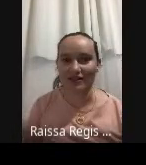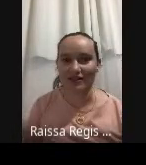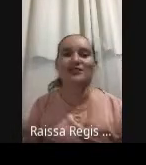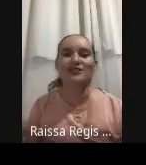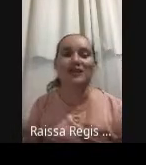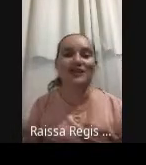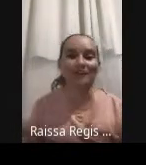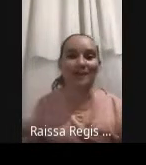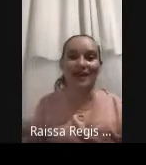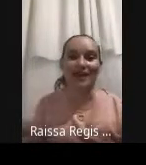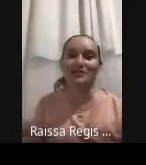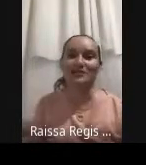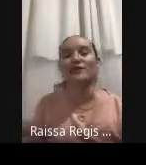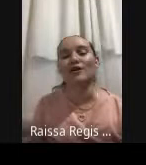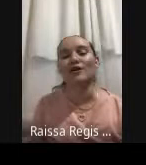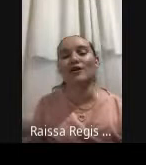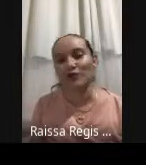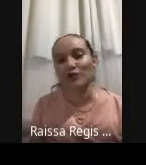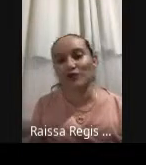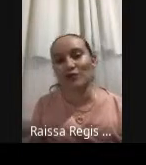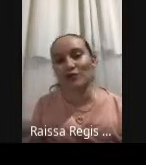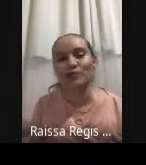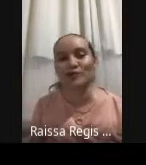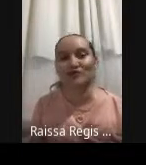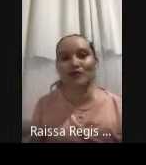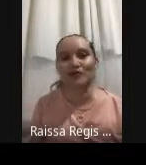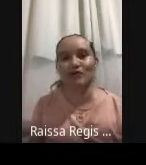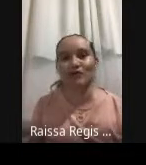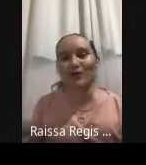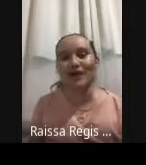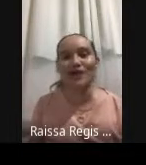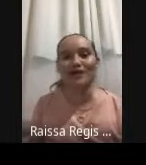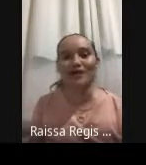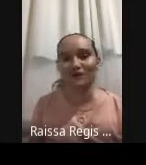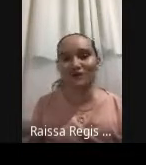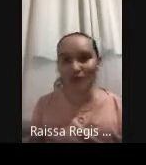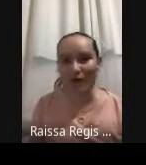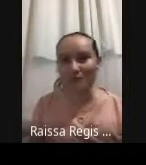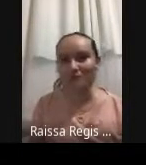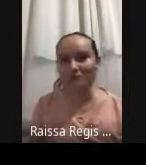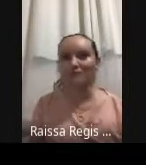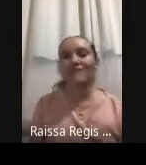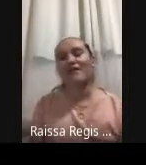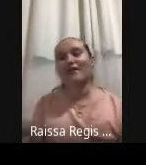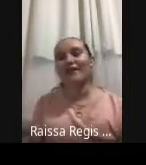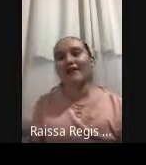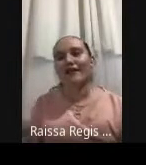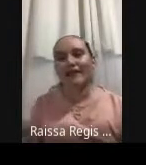a Tuane, elas estão interpretando a palestra para os alunos surdos, o professor Diego, e ela é uma língua visual.